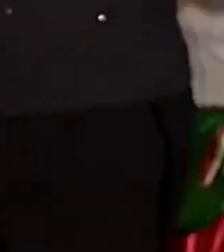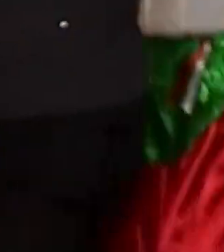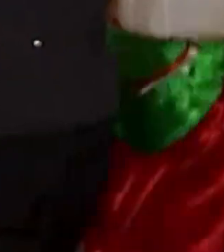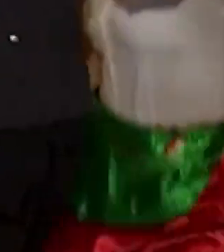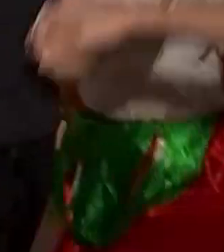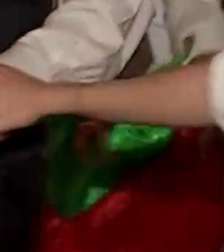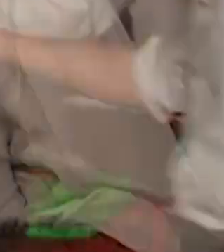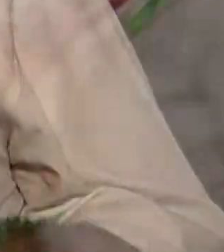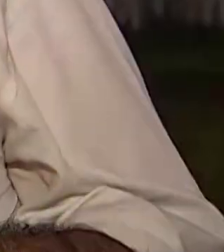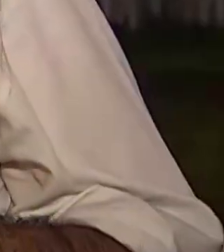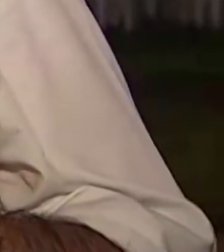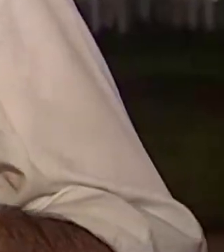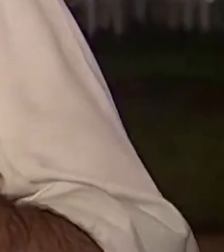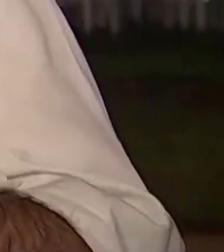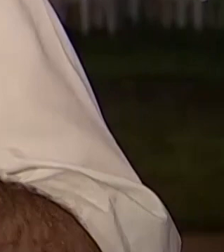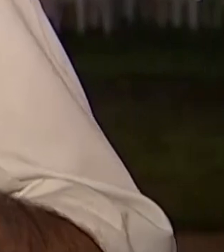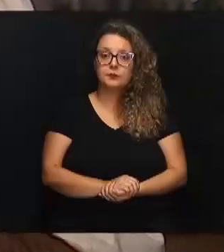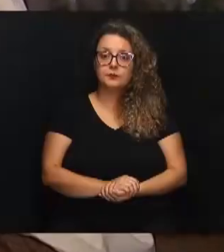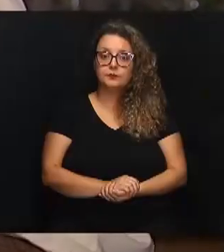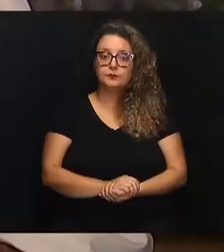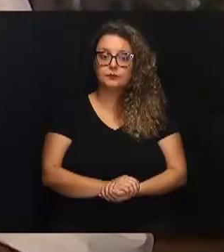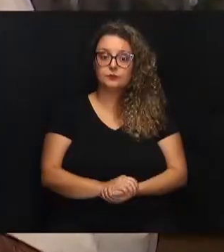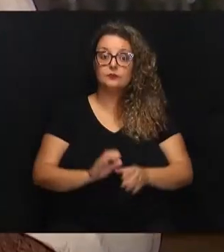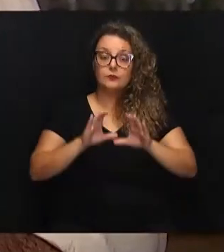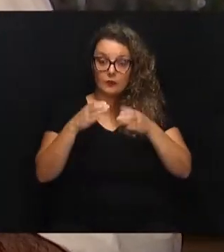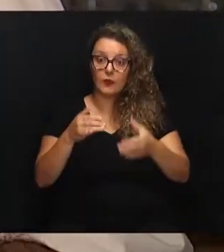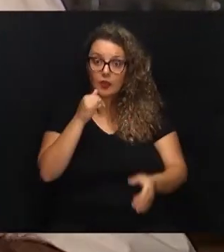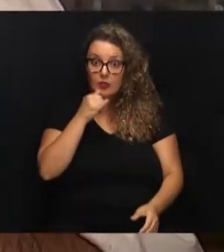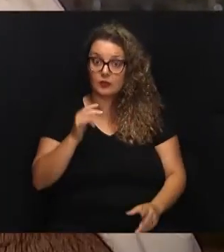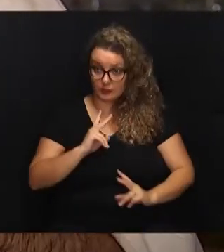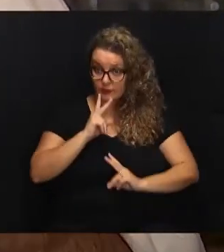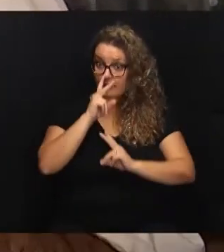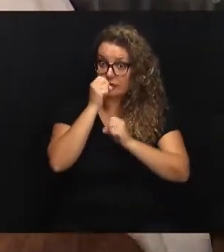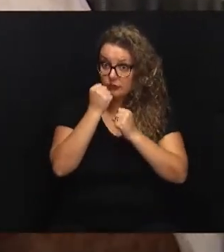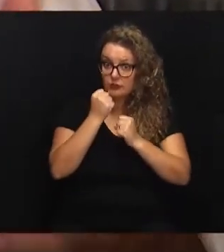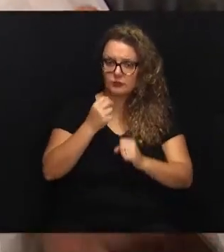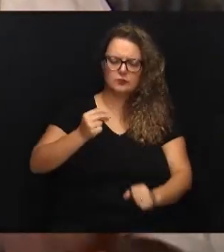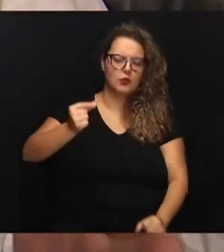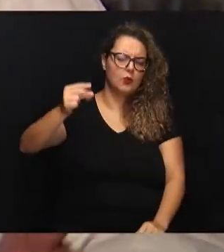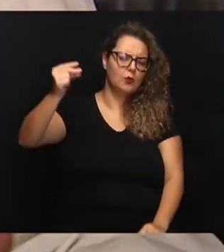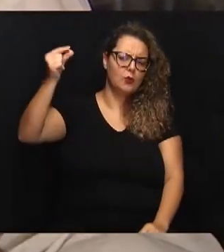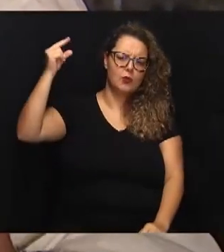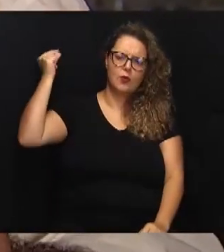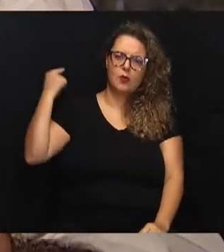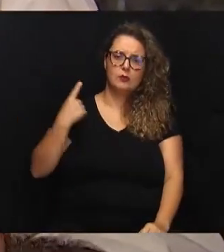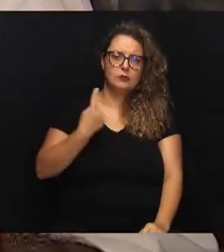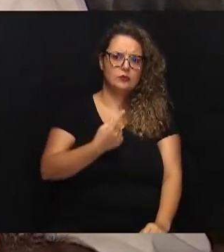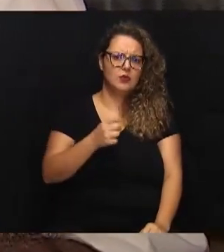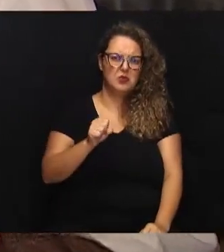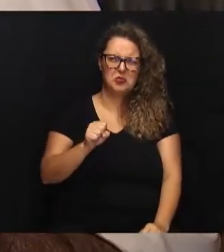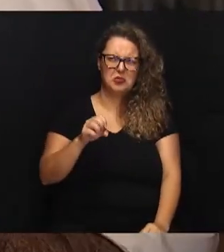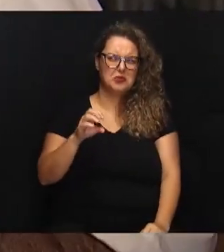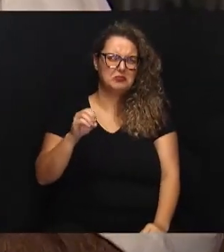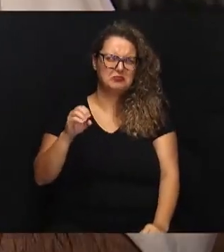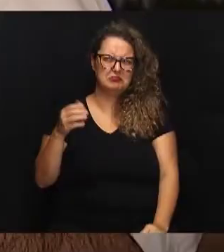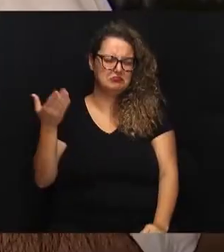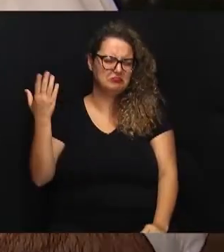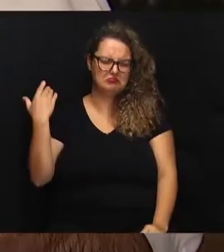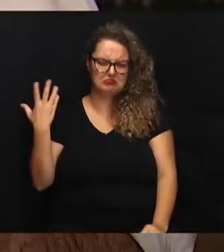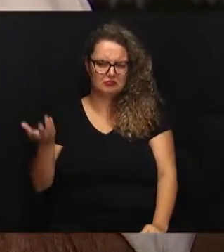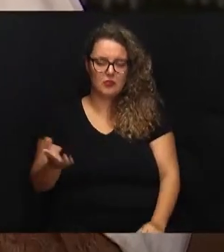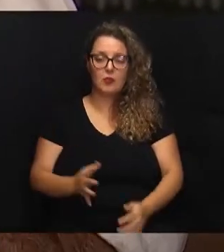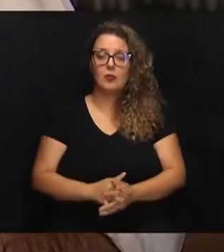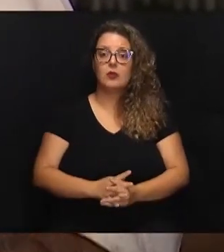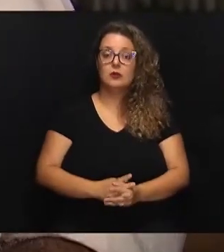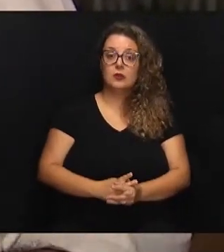A comunidade italiana aqui, ela é muito forte, né? Ela está já há muitos anos, desde 1800 e pouco, e assim, tem uma tradição